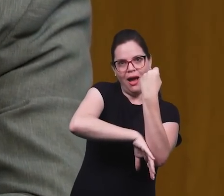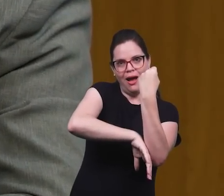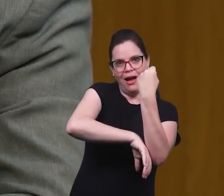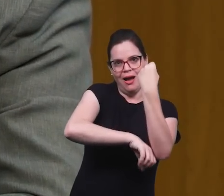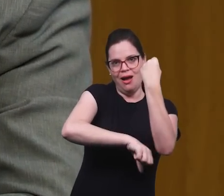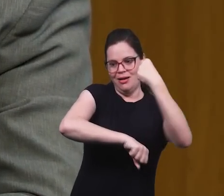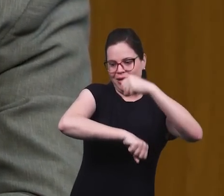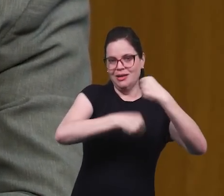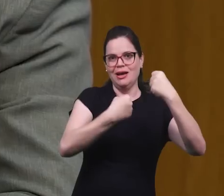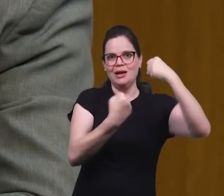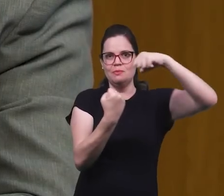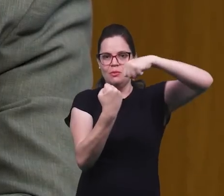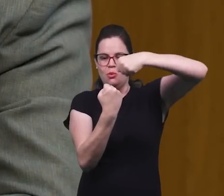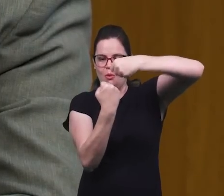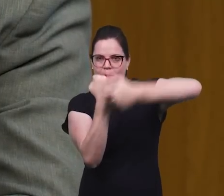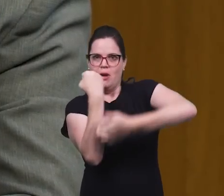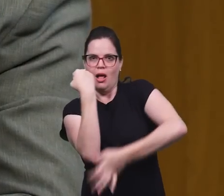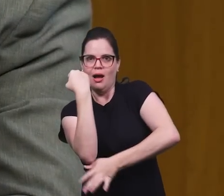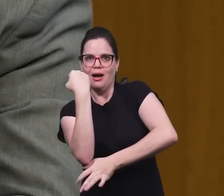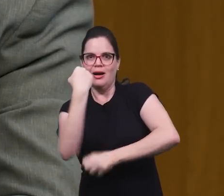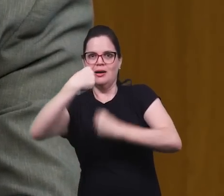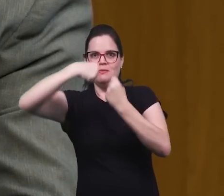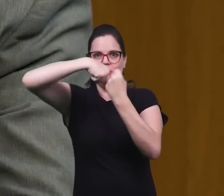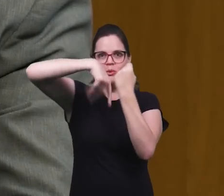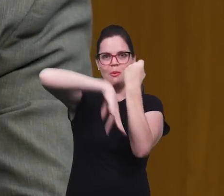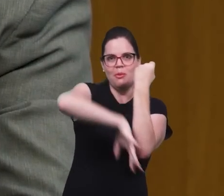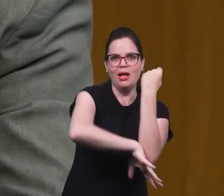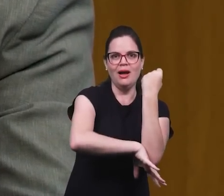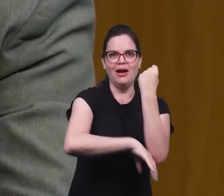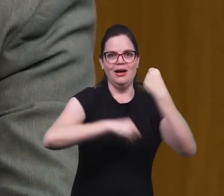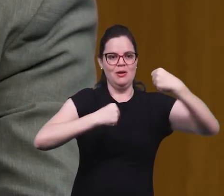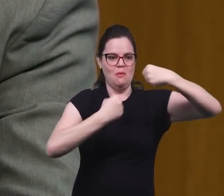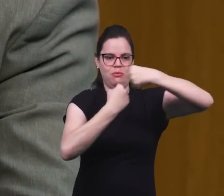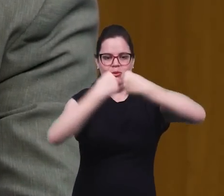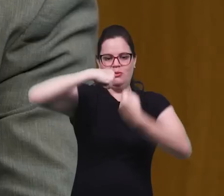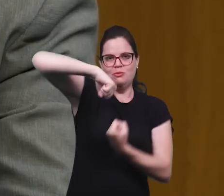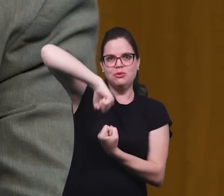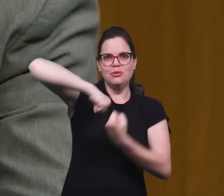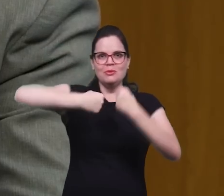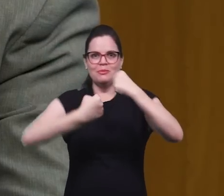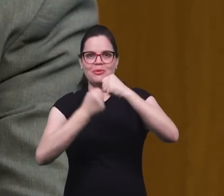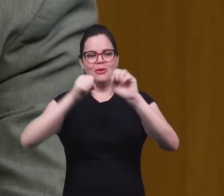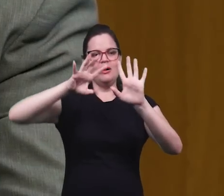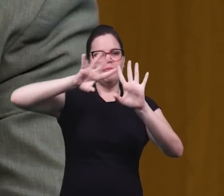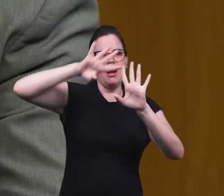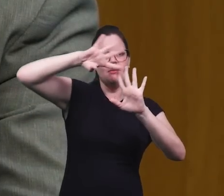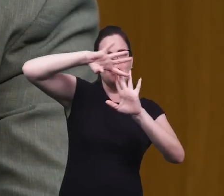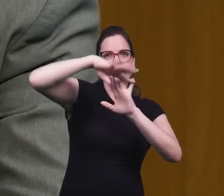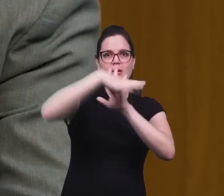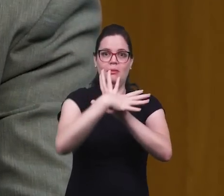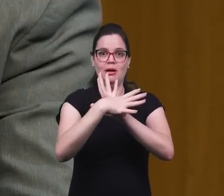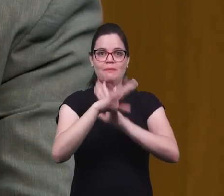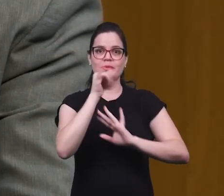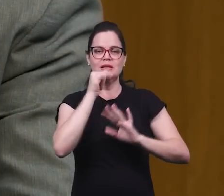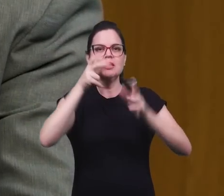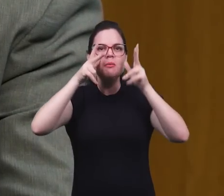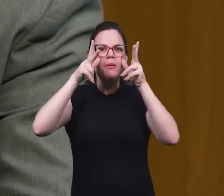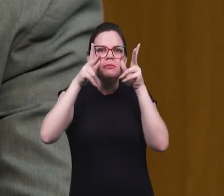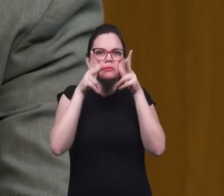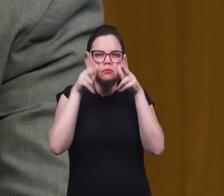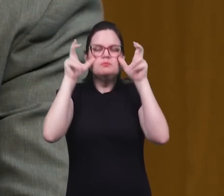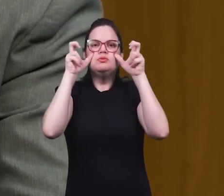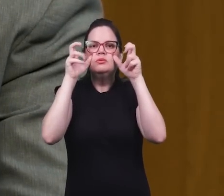Né? Então, o que é isso? Né? Que velocidade é essa? É você pegar um segundo e dividir por 1000 partes.